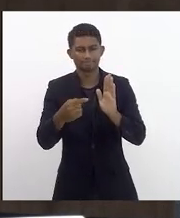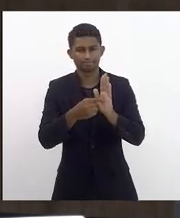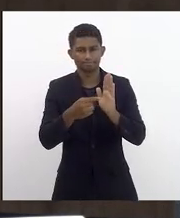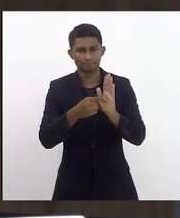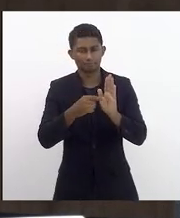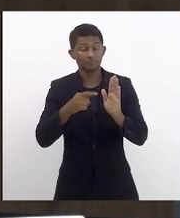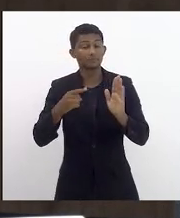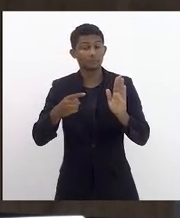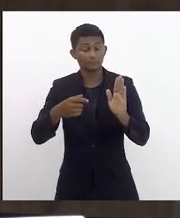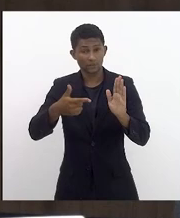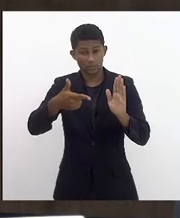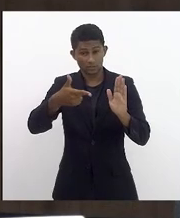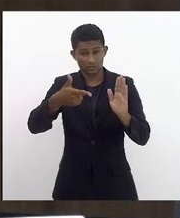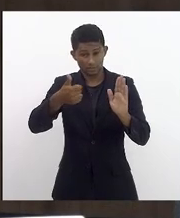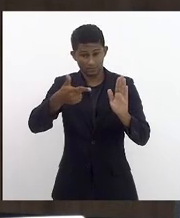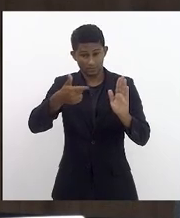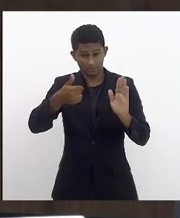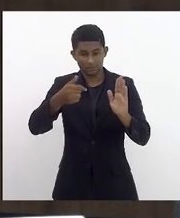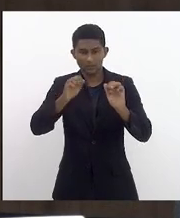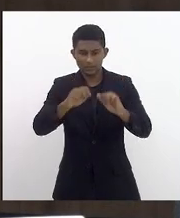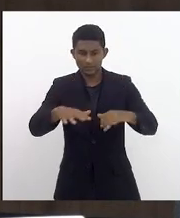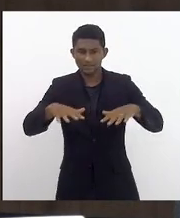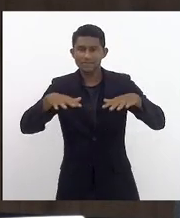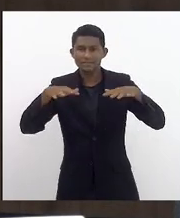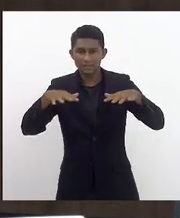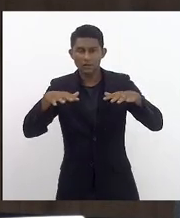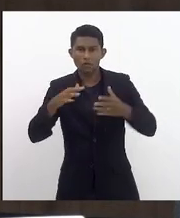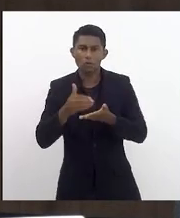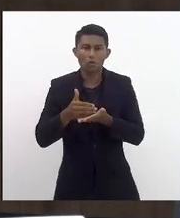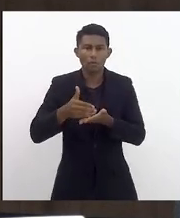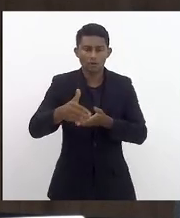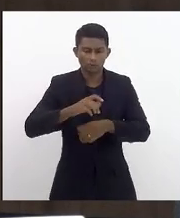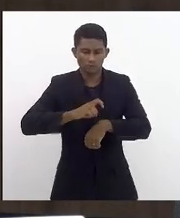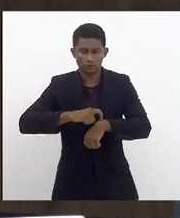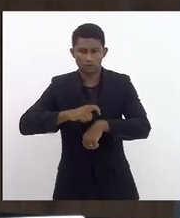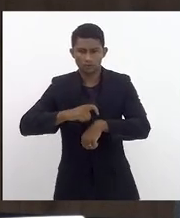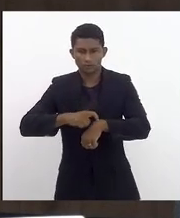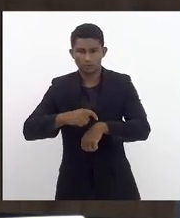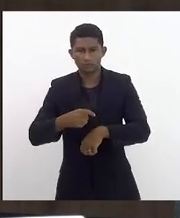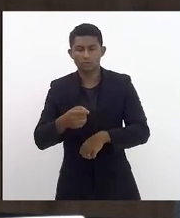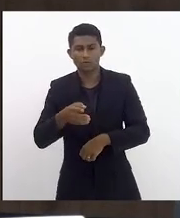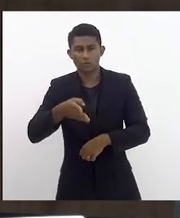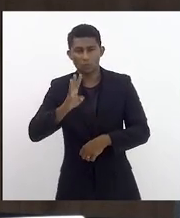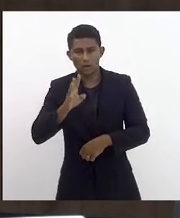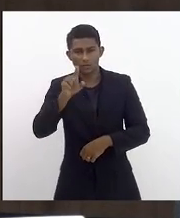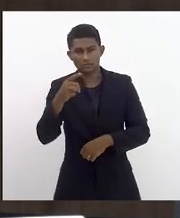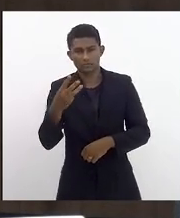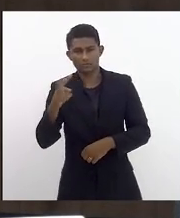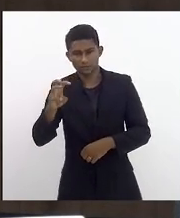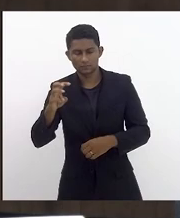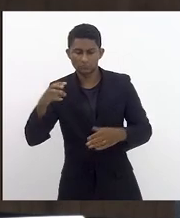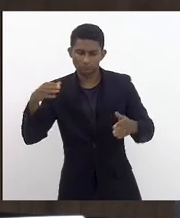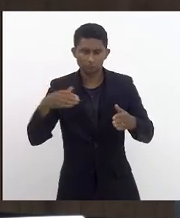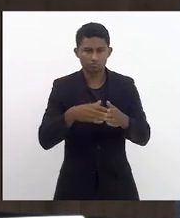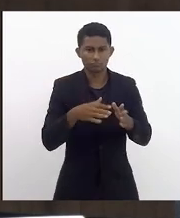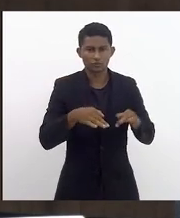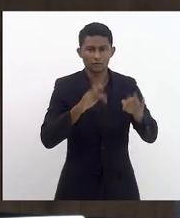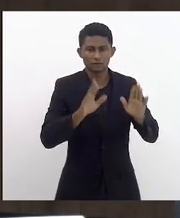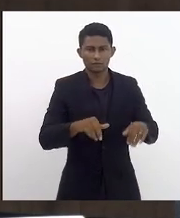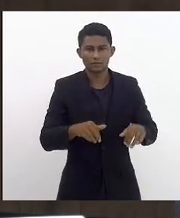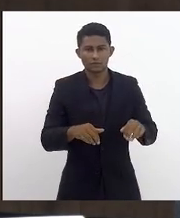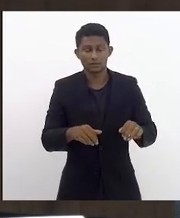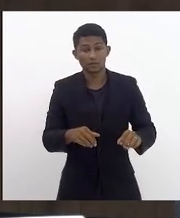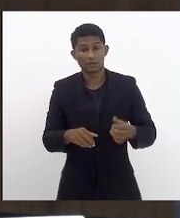12ª sessão extraordinária, que, iniciada às 16 horas e 35 minutos, encerrou-se às